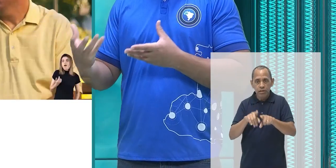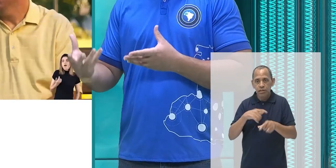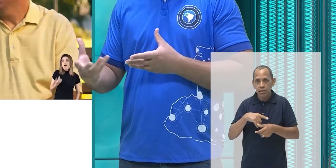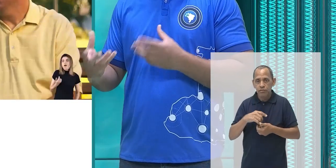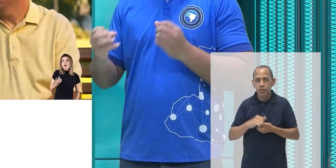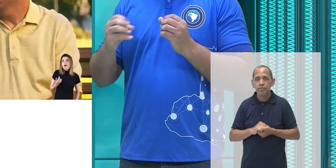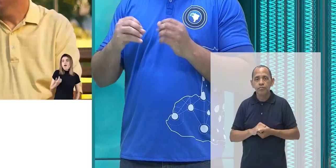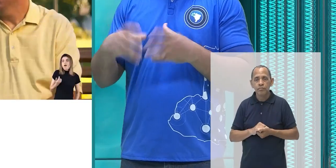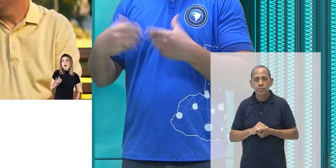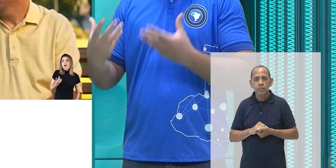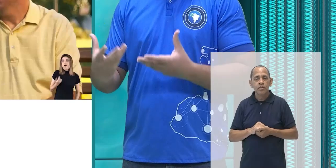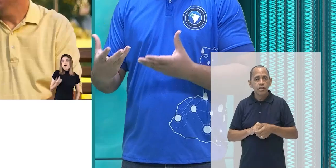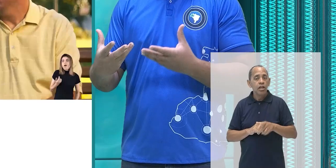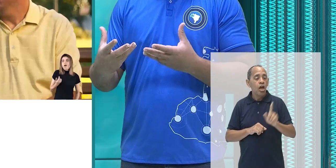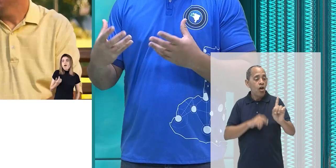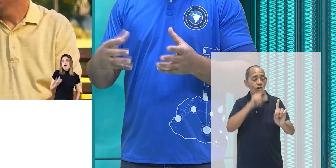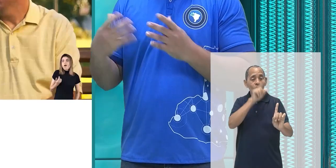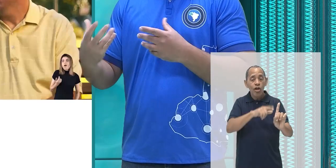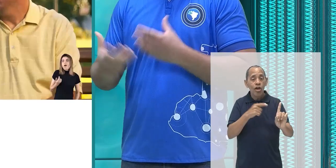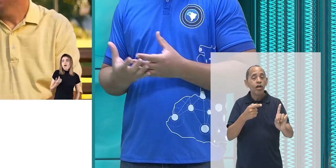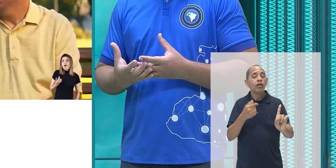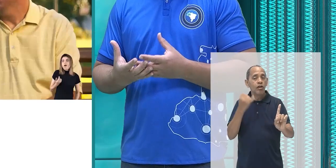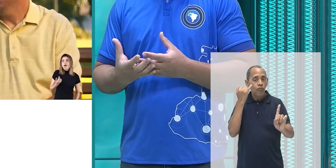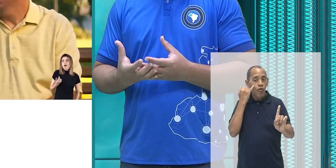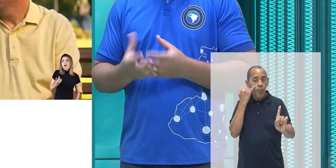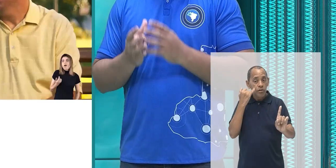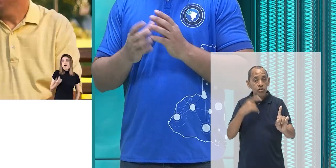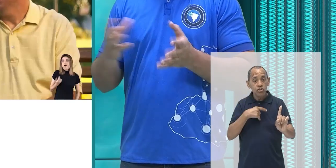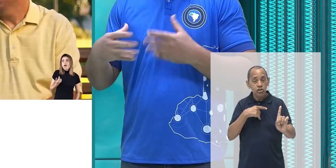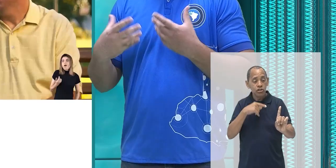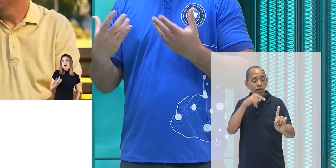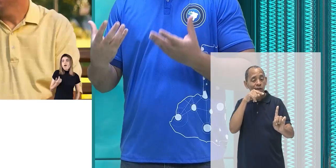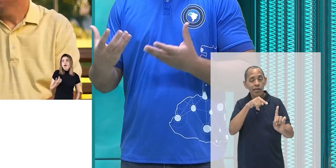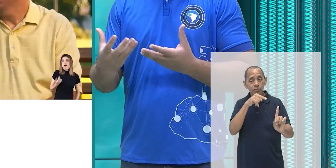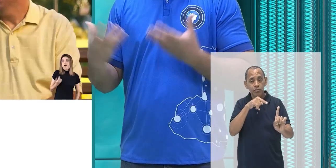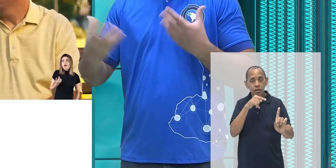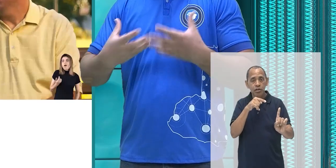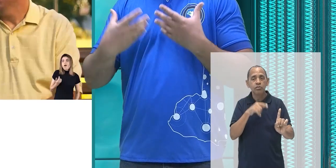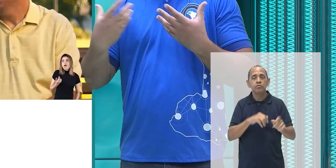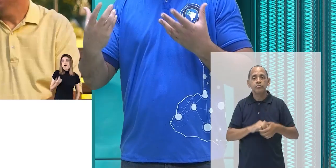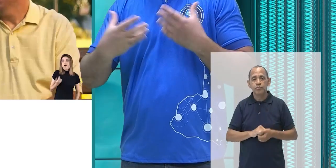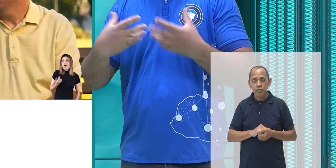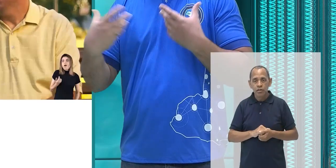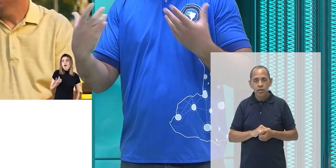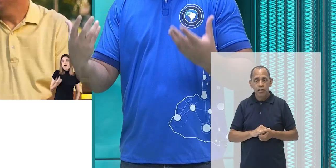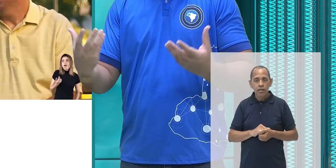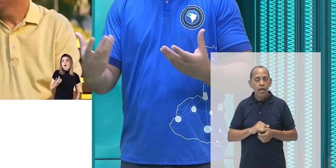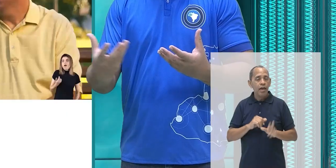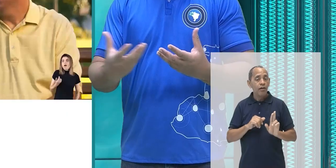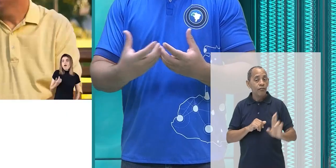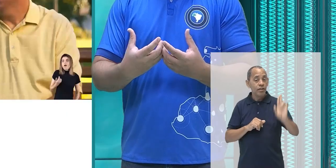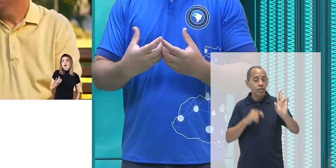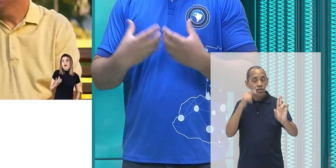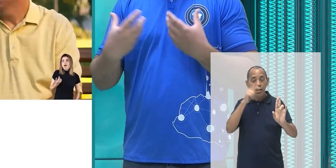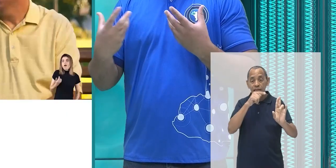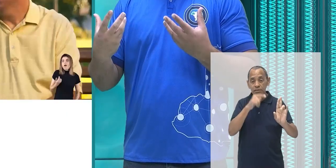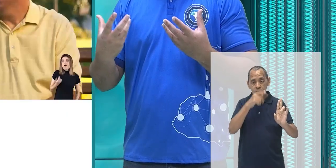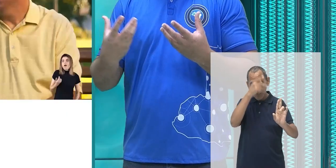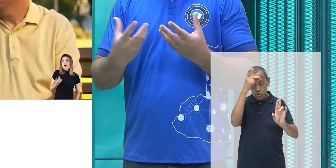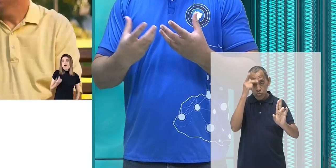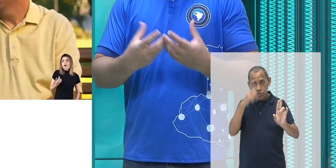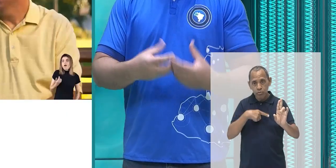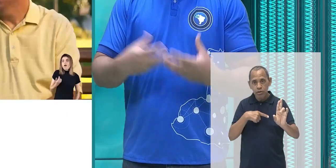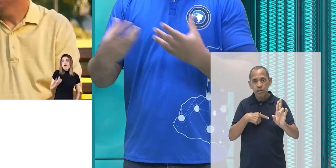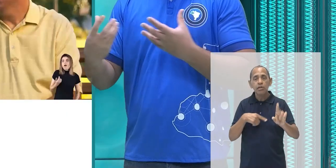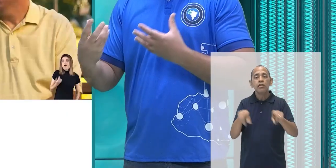nosso personagem, sobre a criança. Percebam que é uma história real. Até a seleção, a escolha das